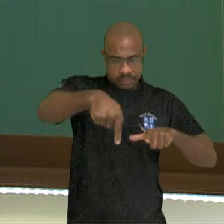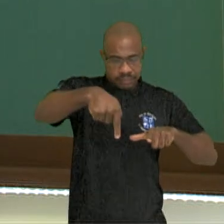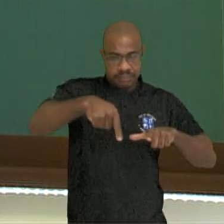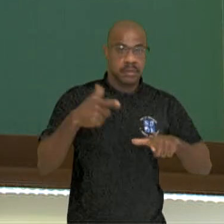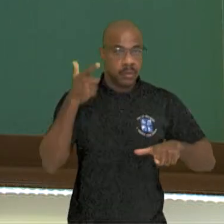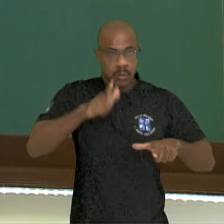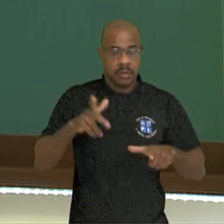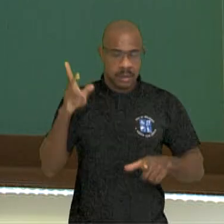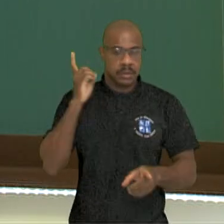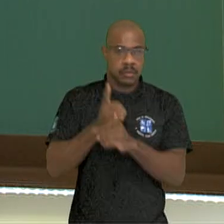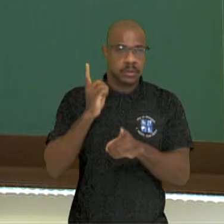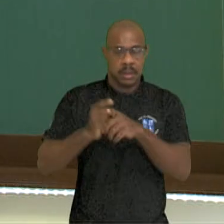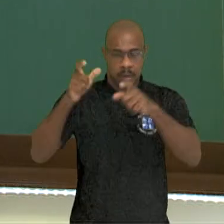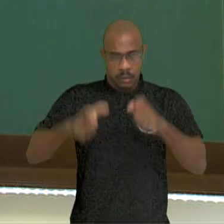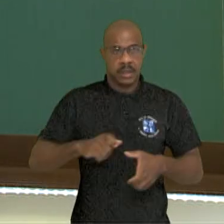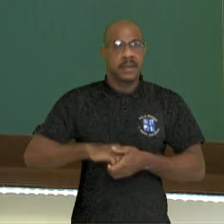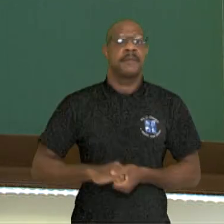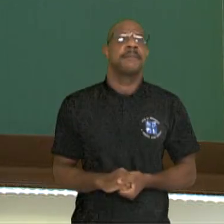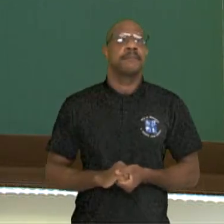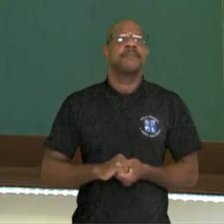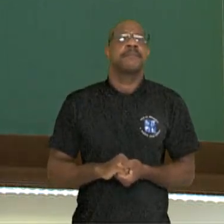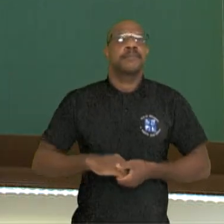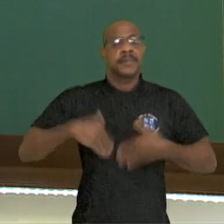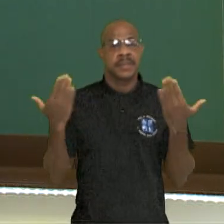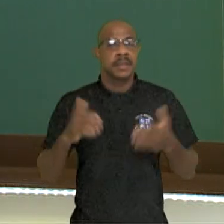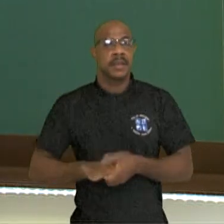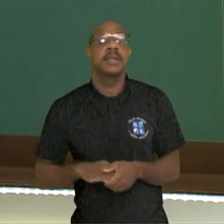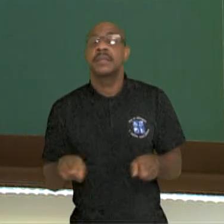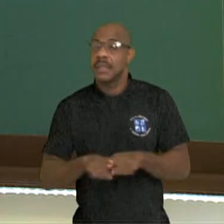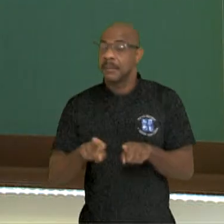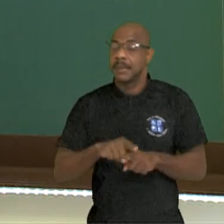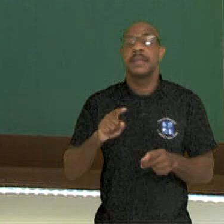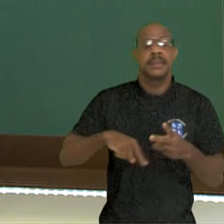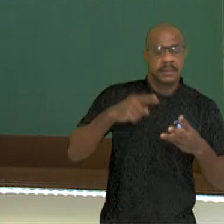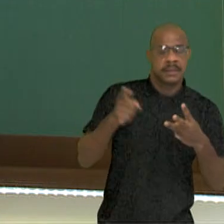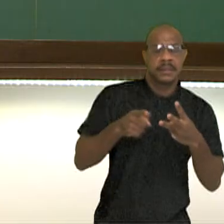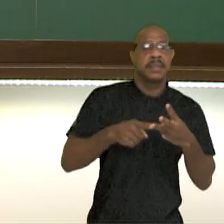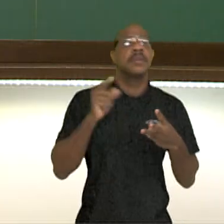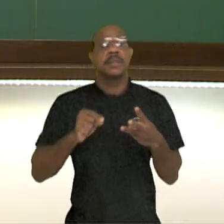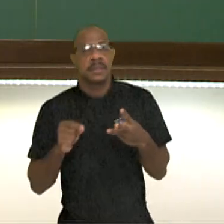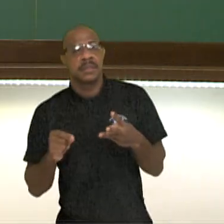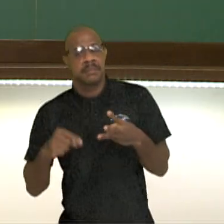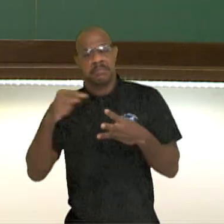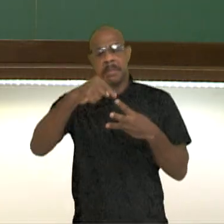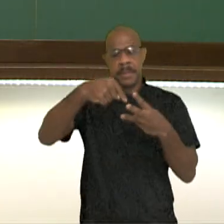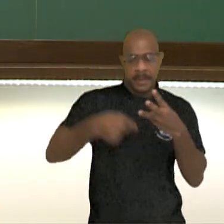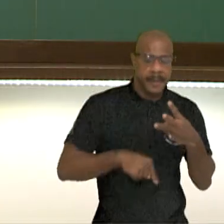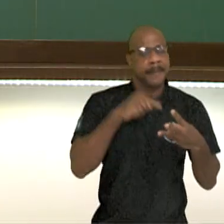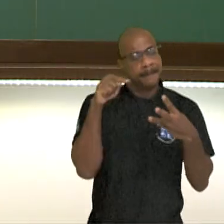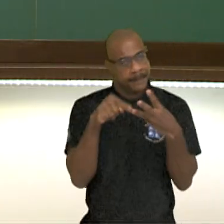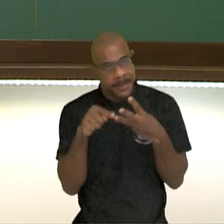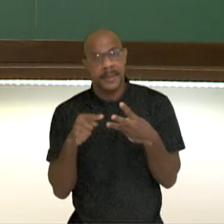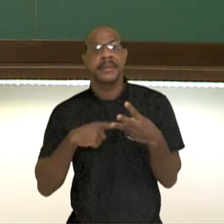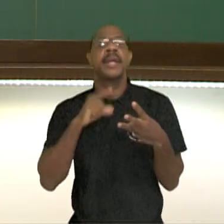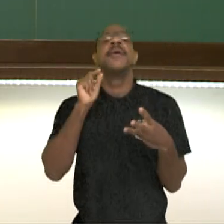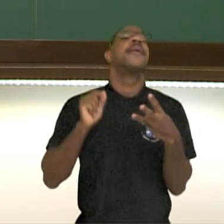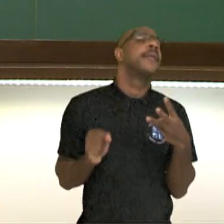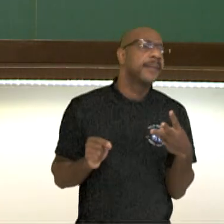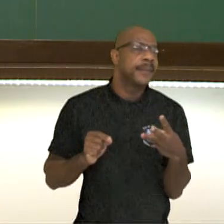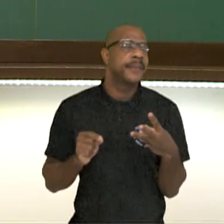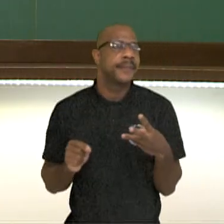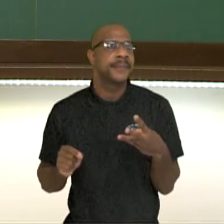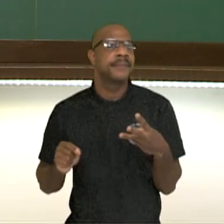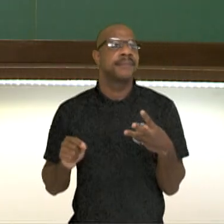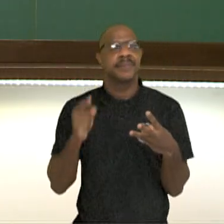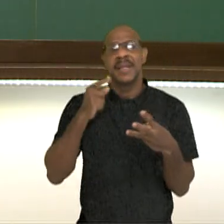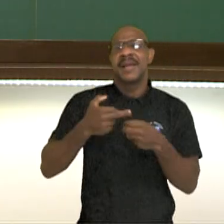localização. Daí a importância da rosa dos ventos. Mas além da orientação, além do título, da fonte, nós também encontramos